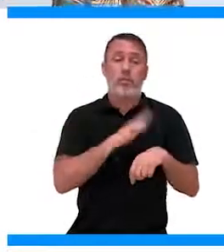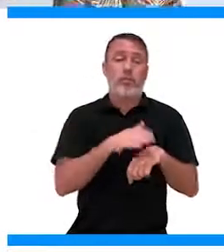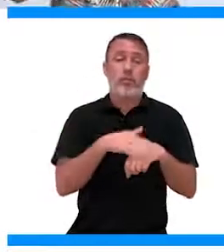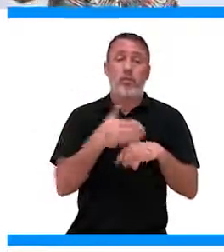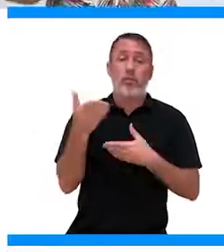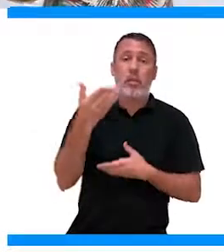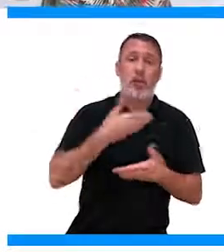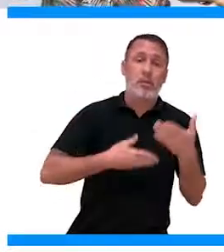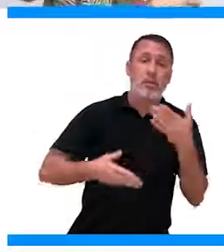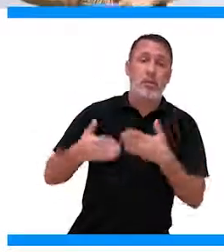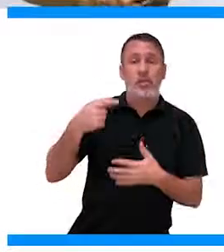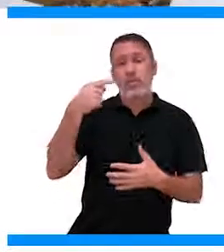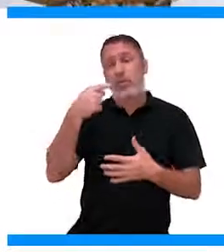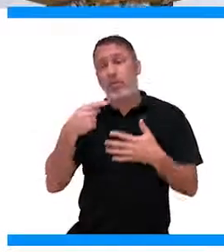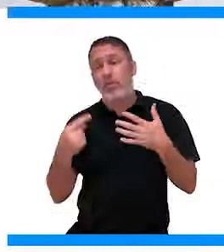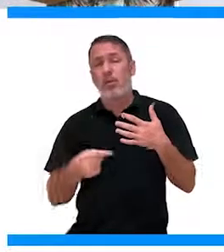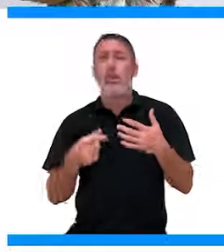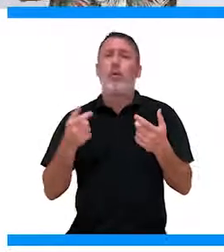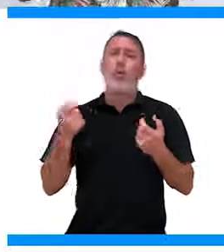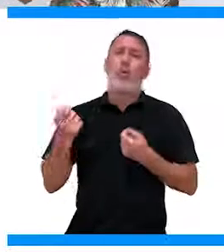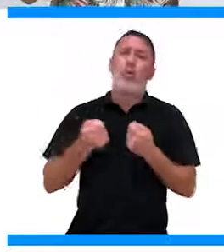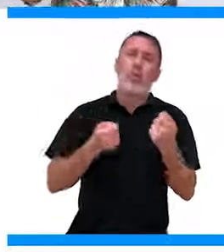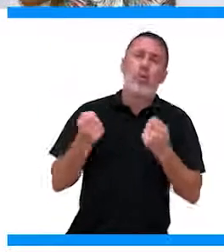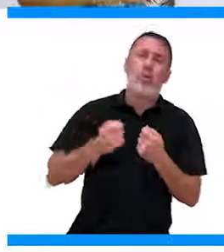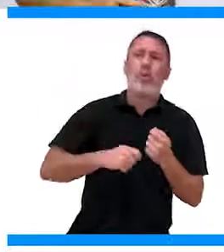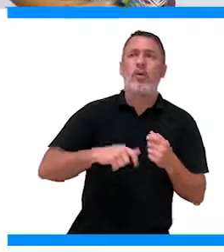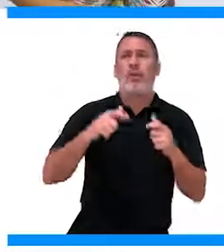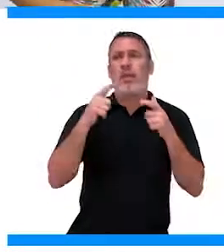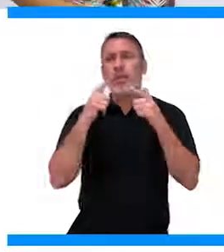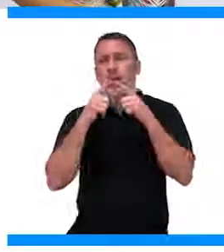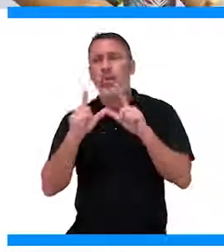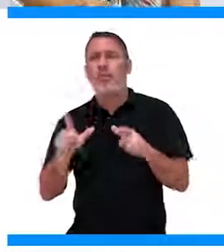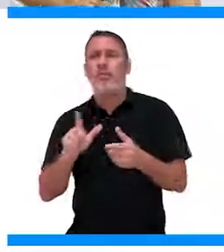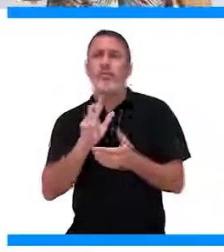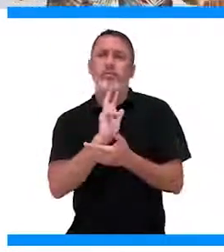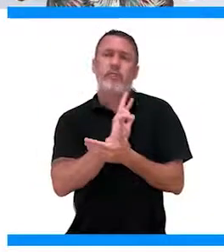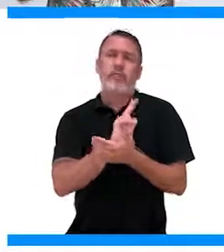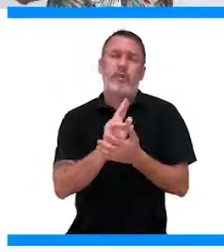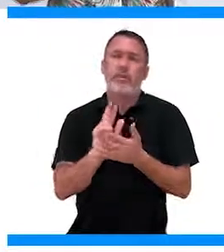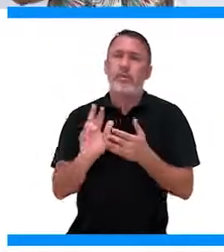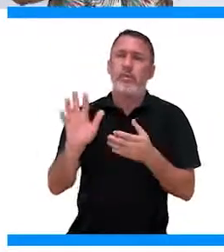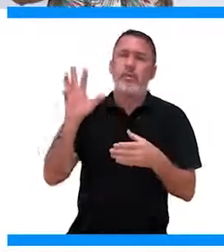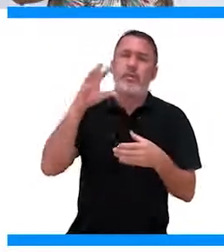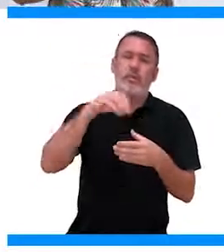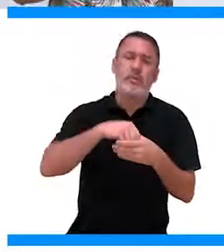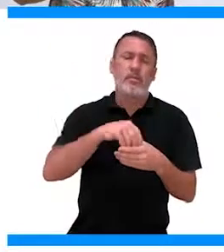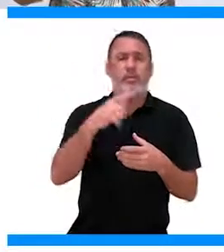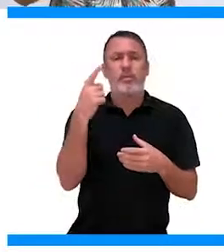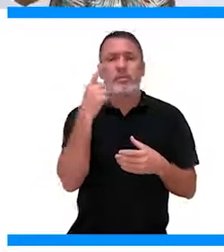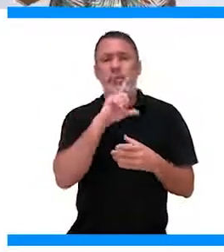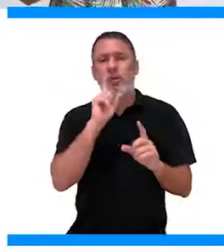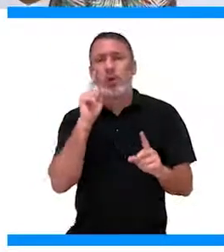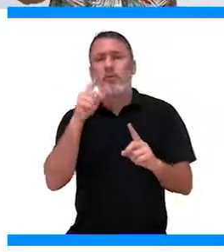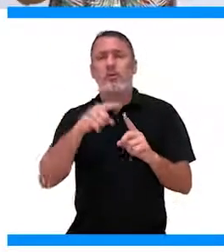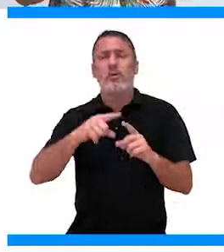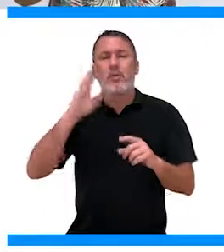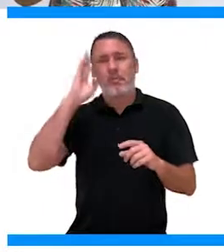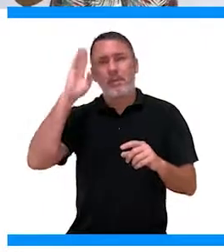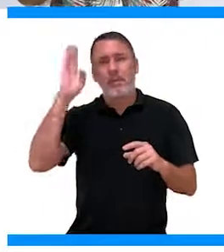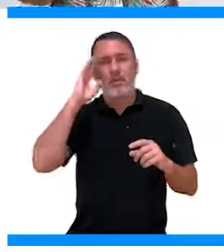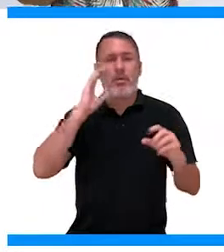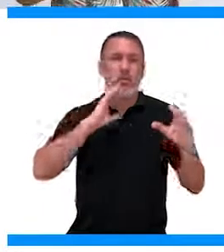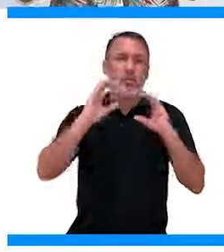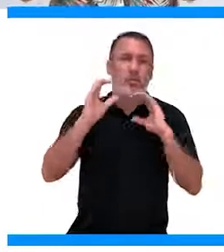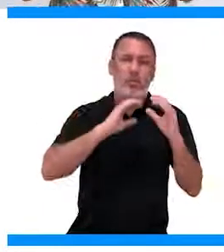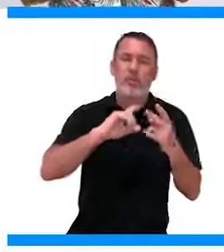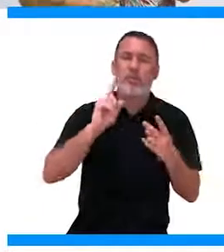nossas interações, né? Então a gente pode manipular essa linguagem em função de objetivos